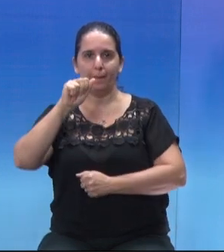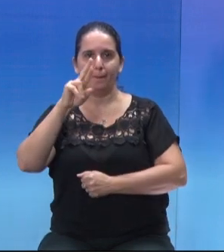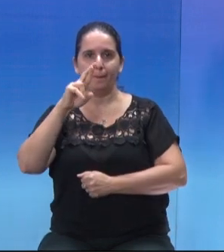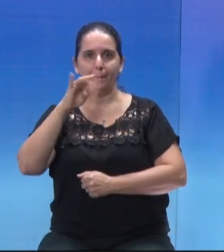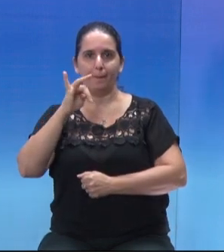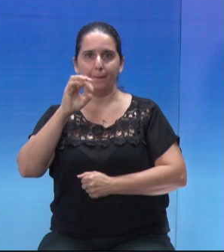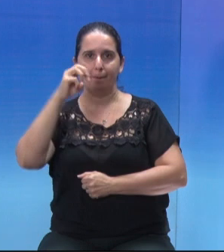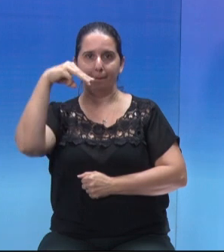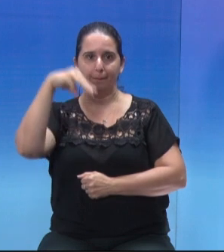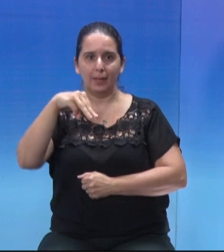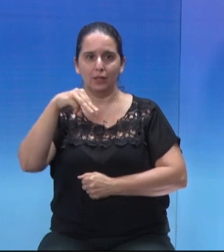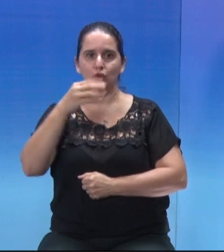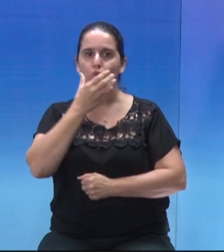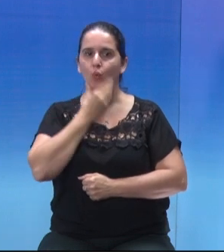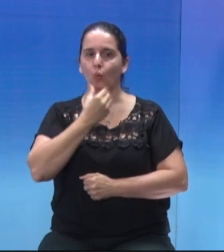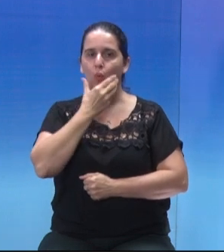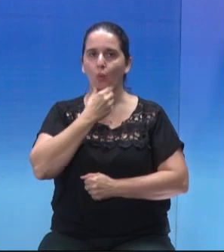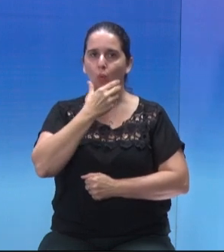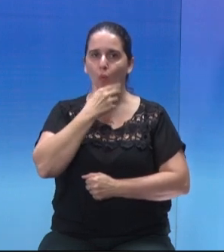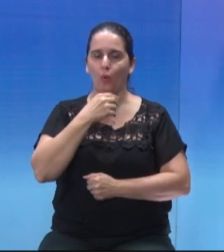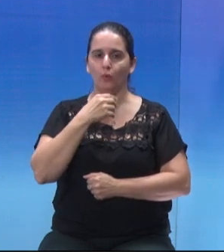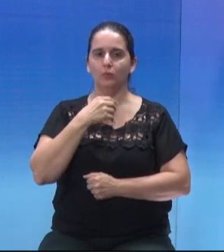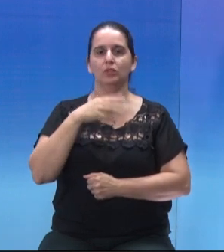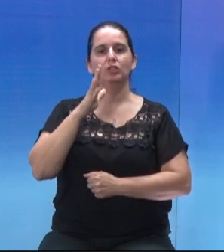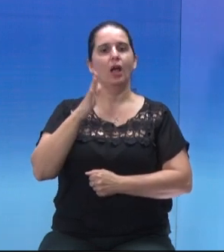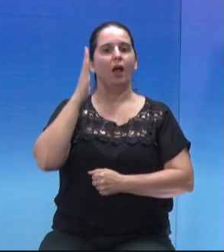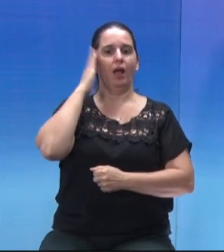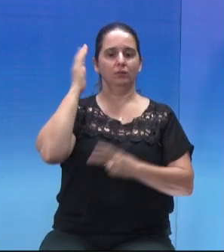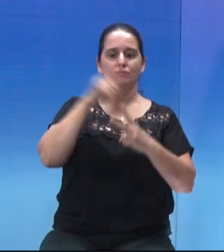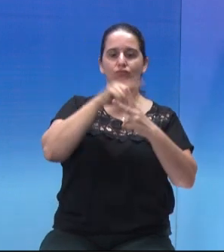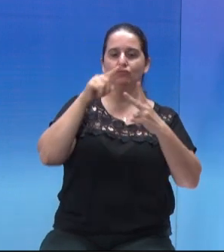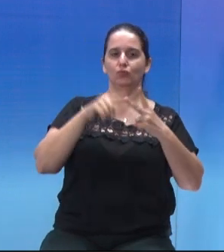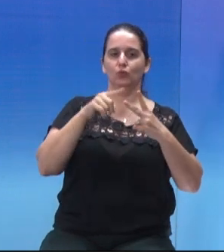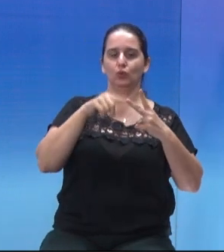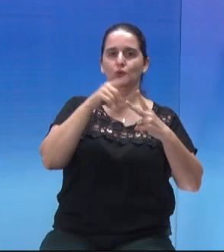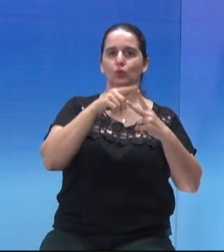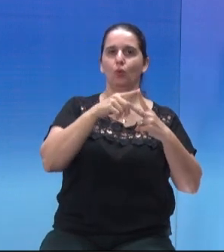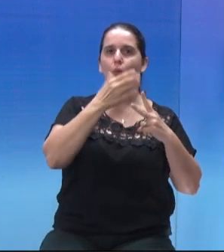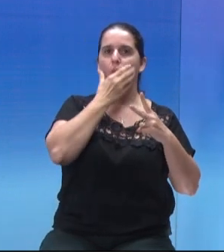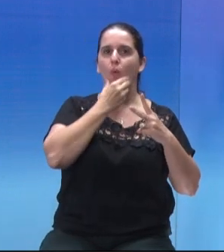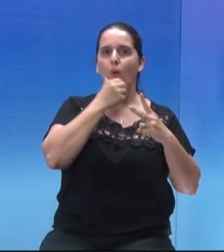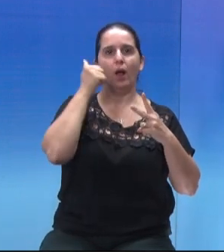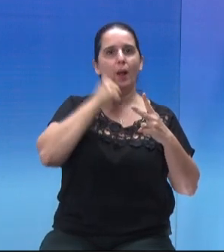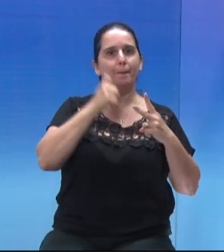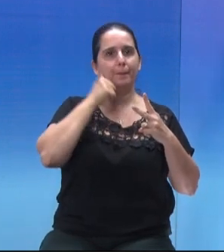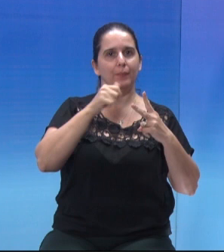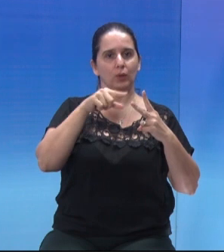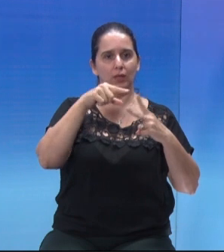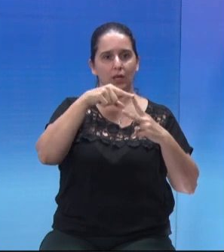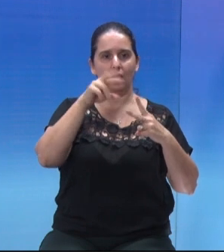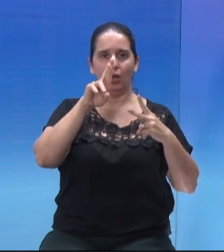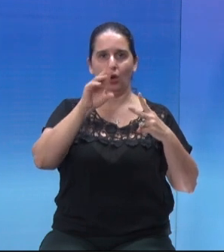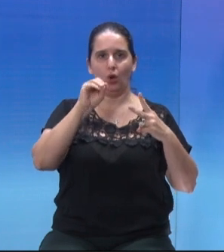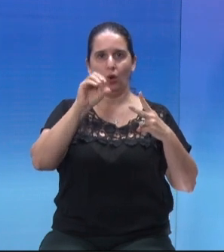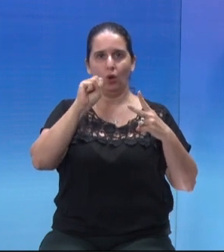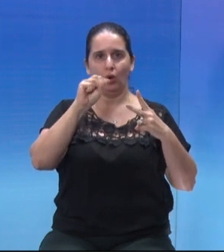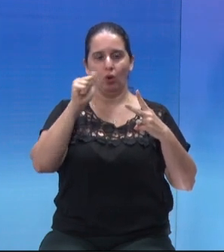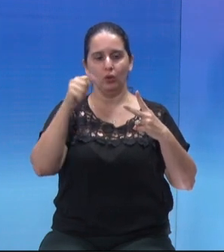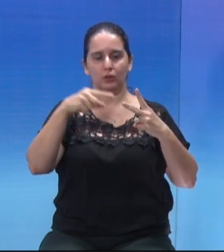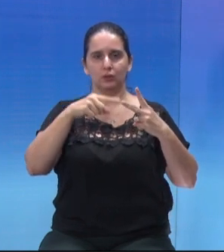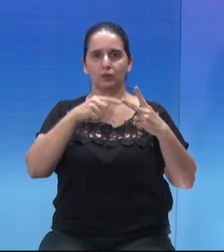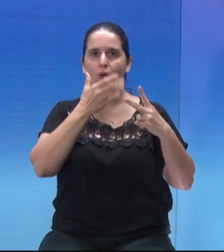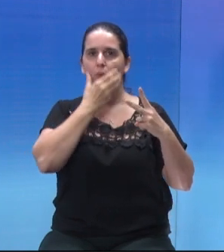King. Então, para quem não sabia, agora estamos sabendo. Esse senhor é o pastor batista Martin Luther King.